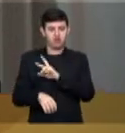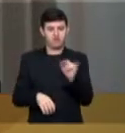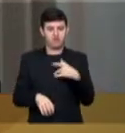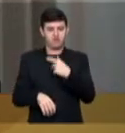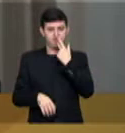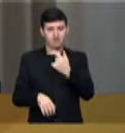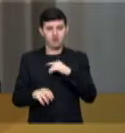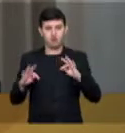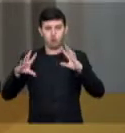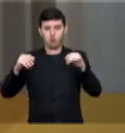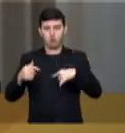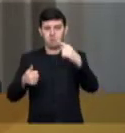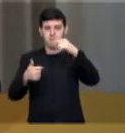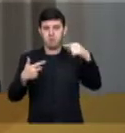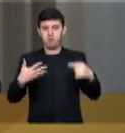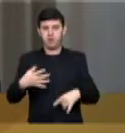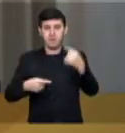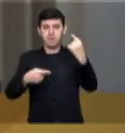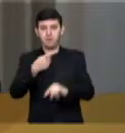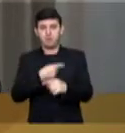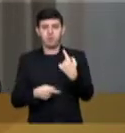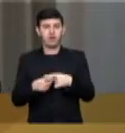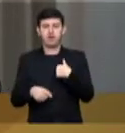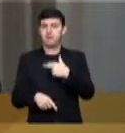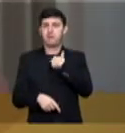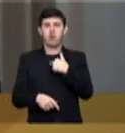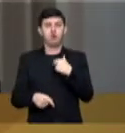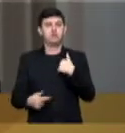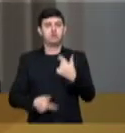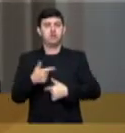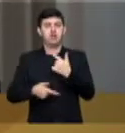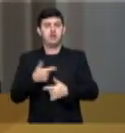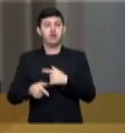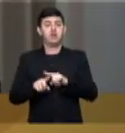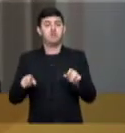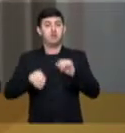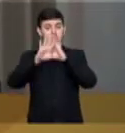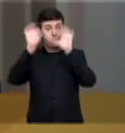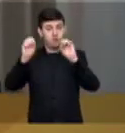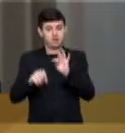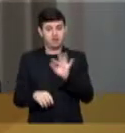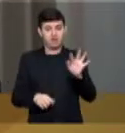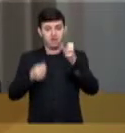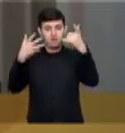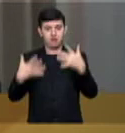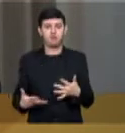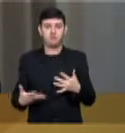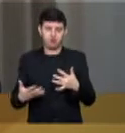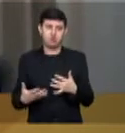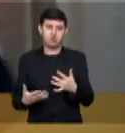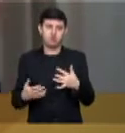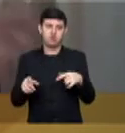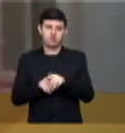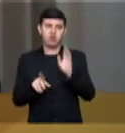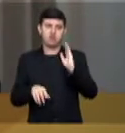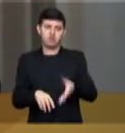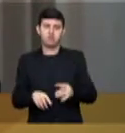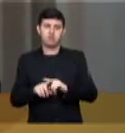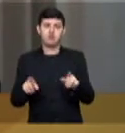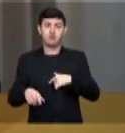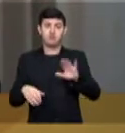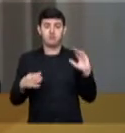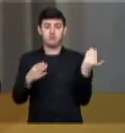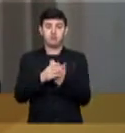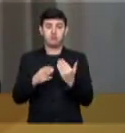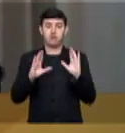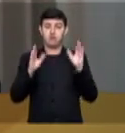proibido, porque ele não pode atuar como legislador positivo. Essa casa já falou isso, inclusive, em outras ocasiões. Portanto, naquele caso